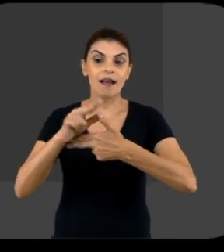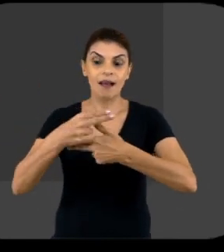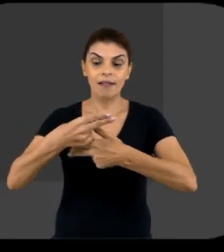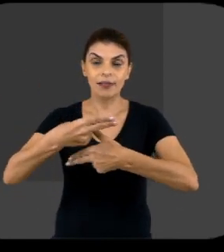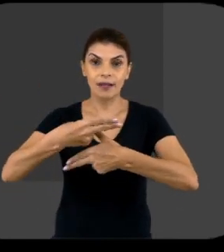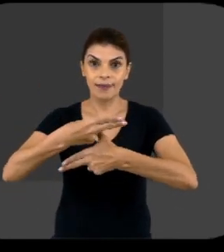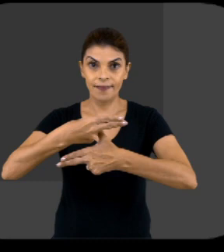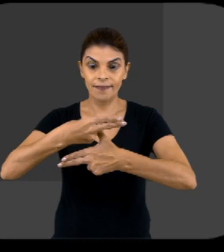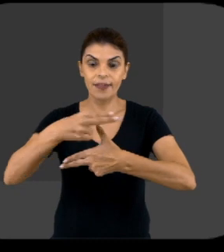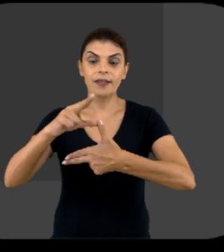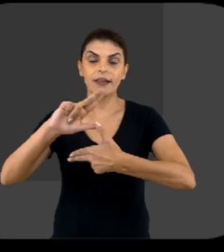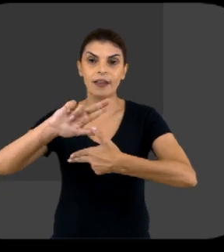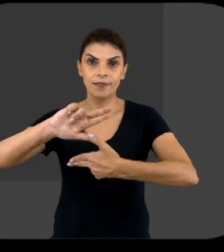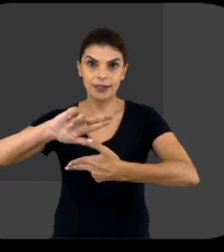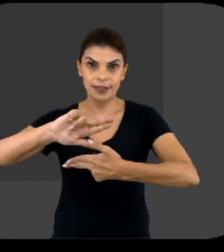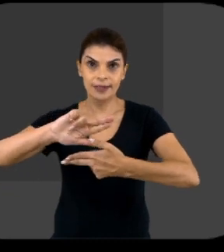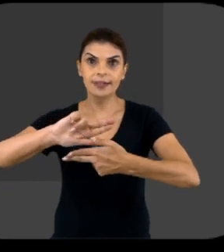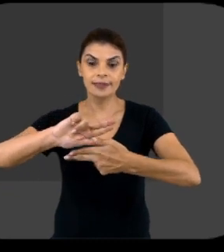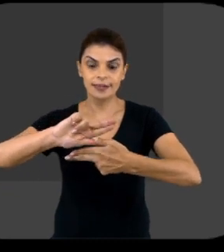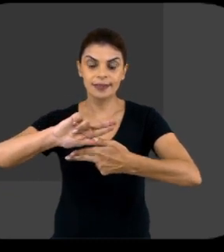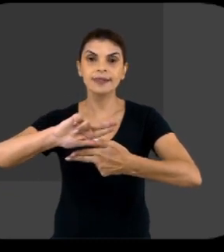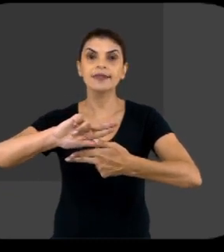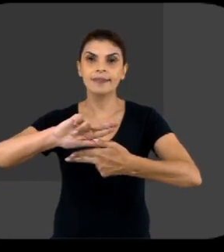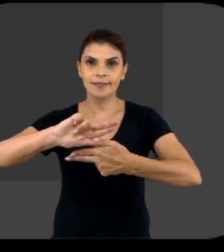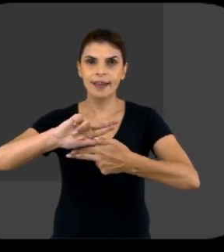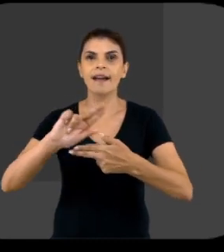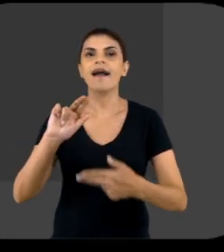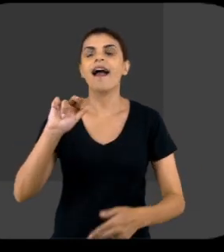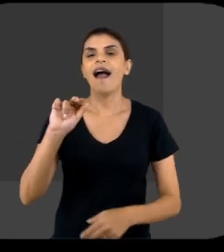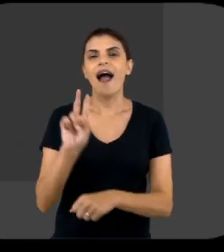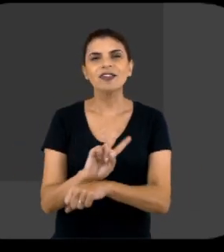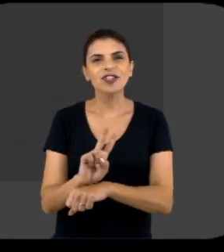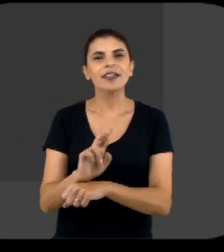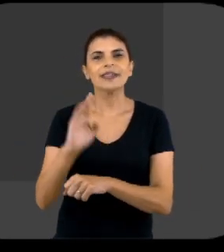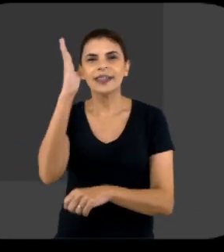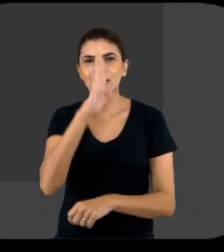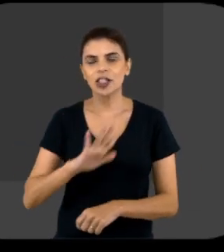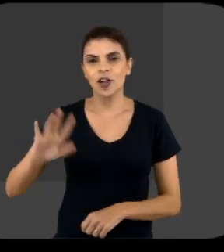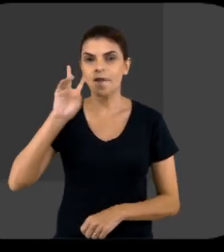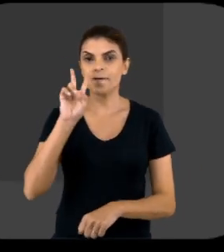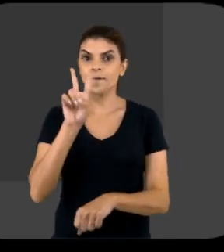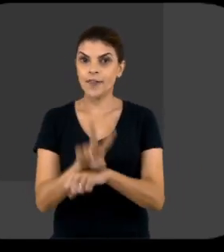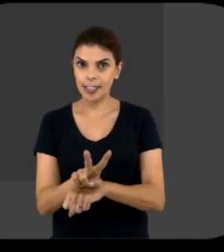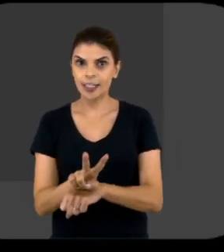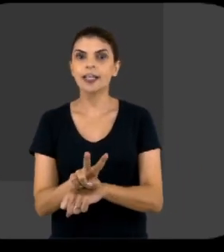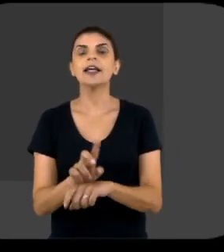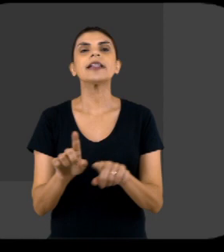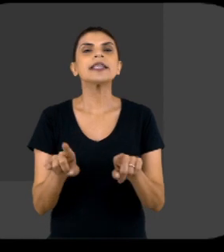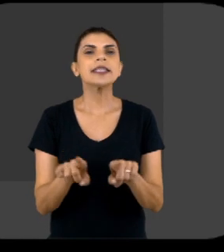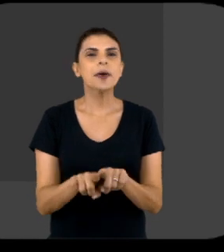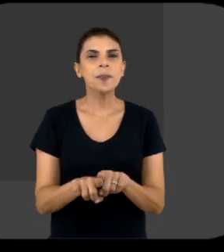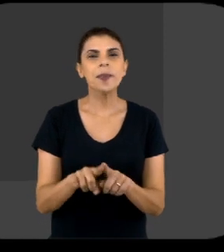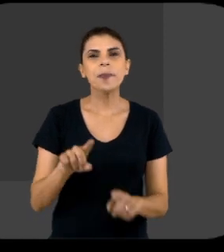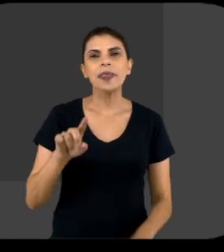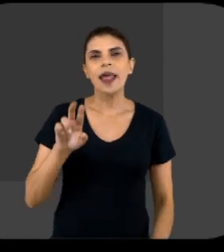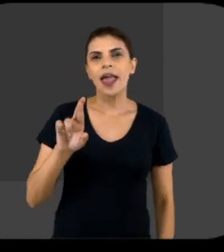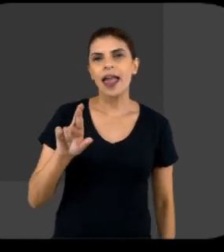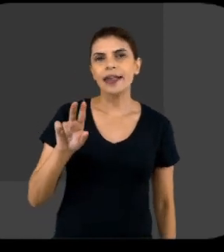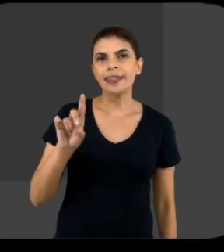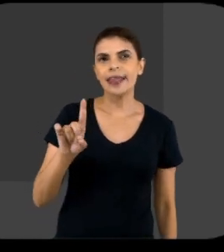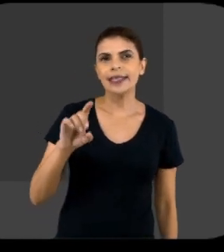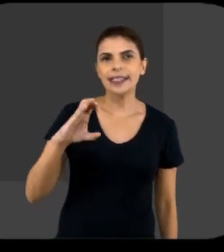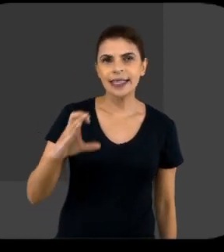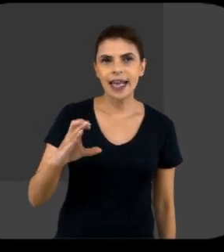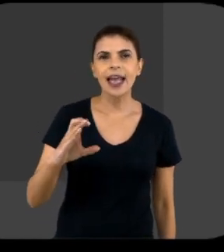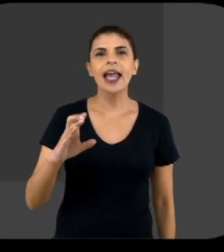Mercosul. Ela fala da nossa Anvisa, que é a Agência Nacional de Vigilância Sanitária, e ela fala que é